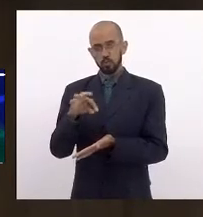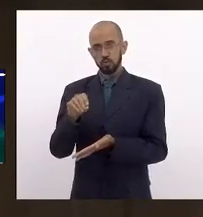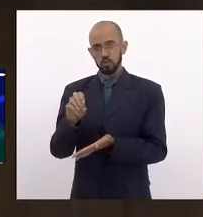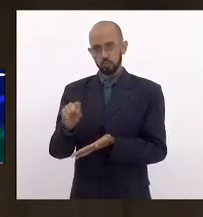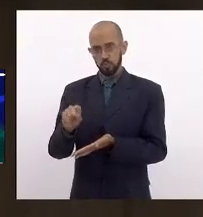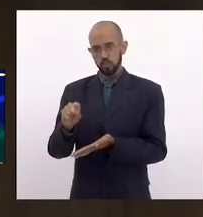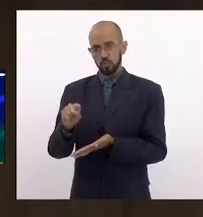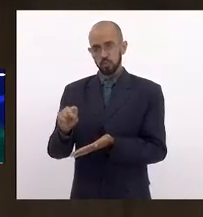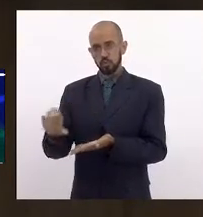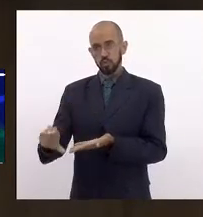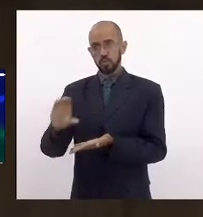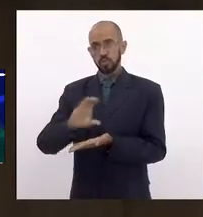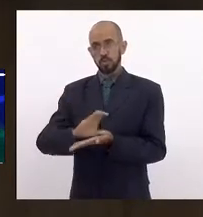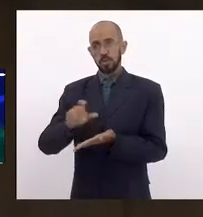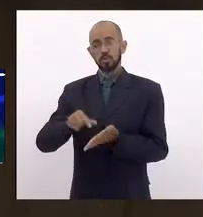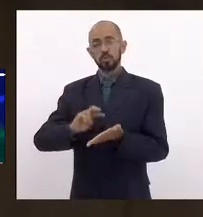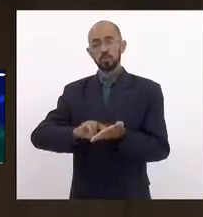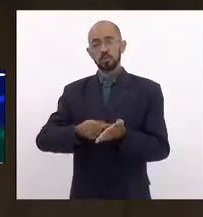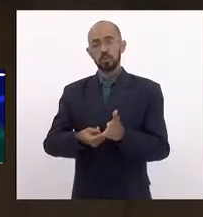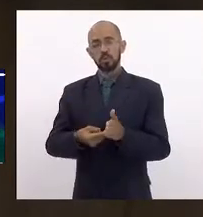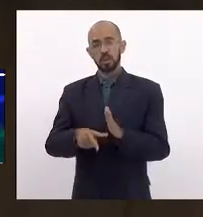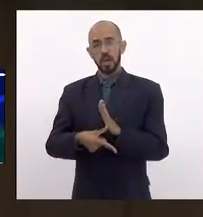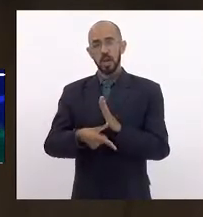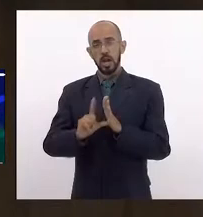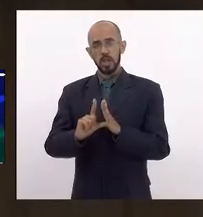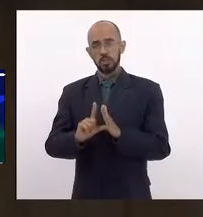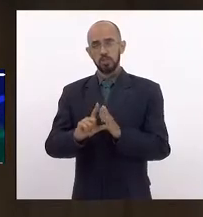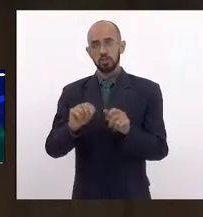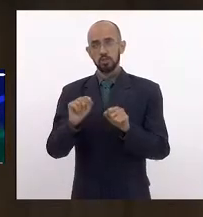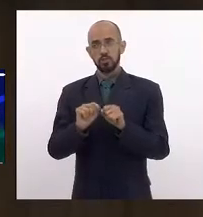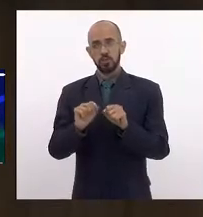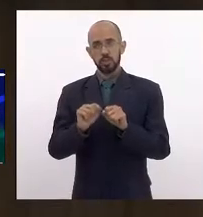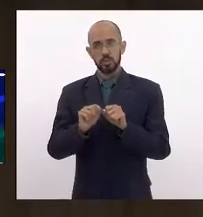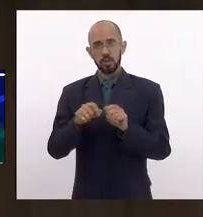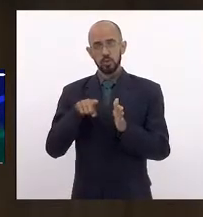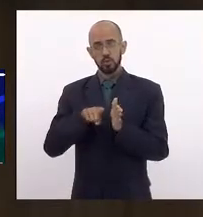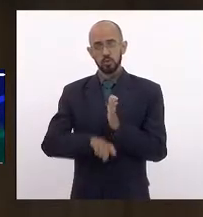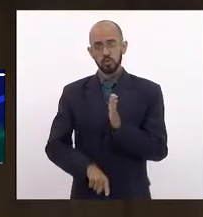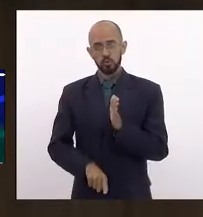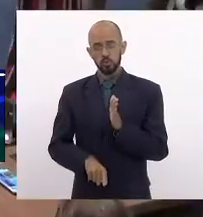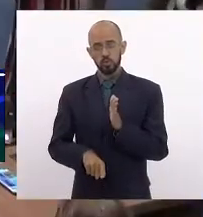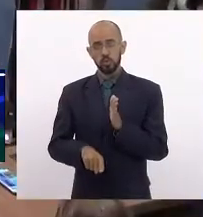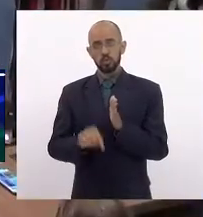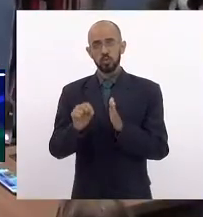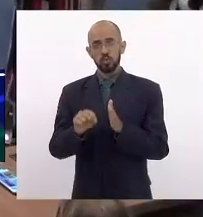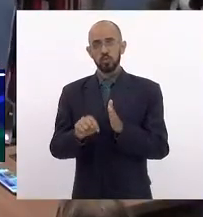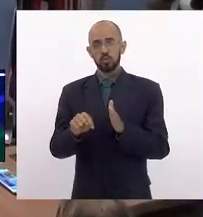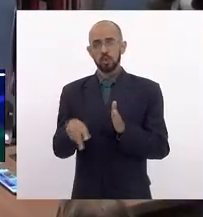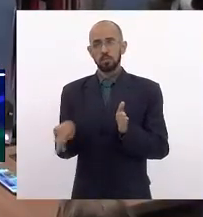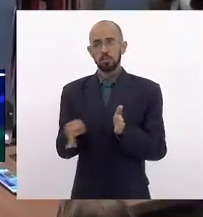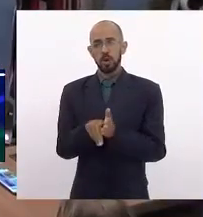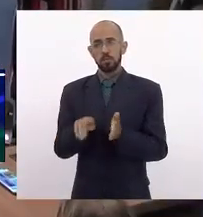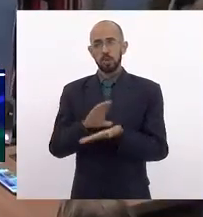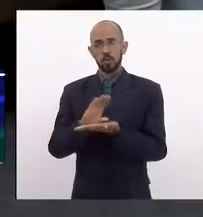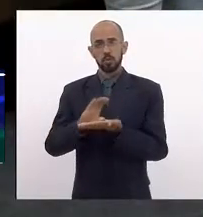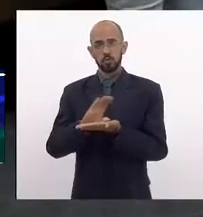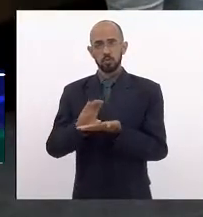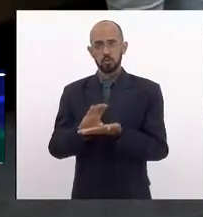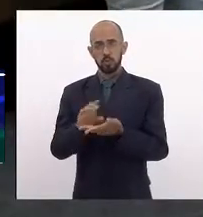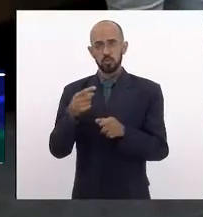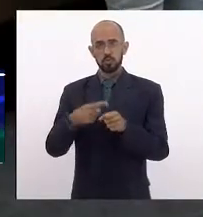Isto é antes de fazer os descontos constitucionais que os